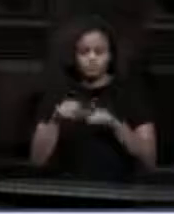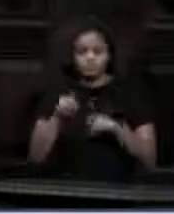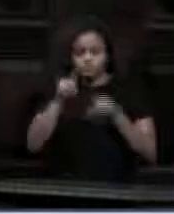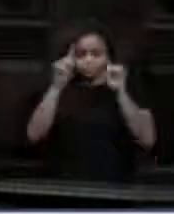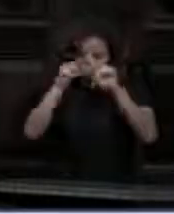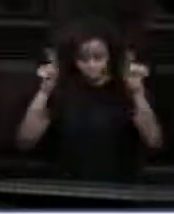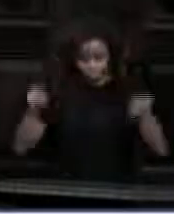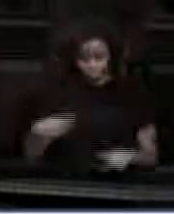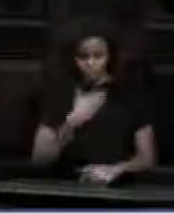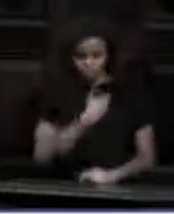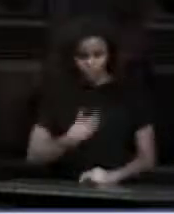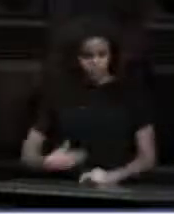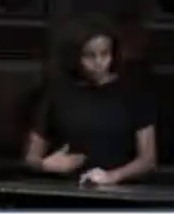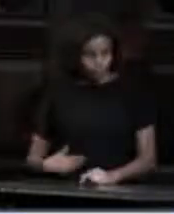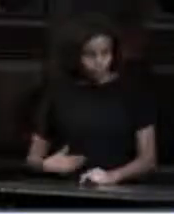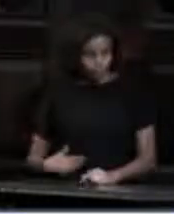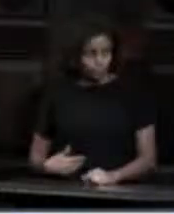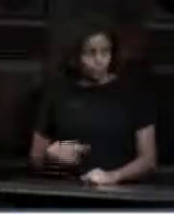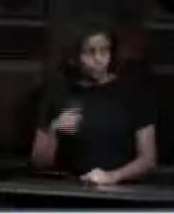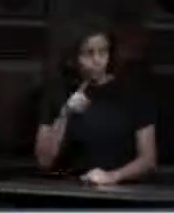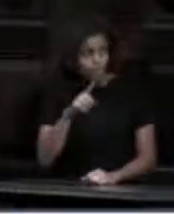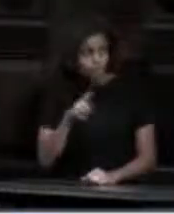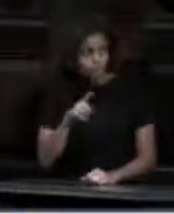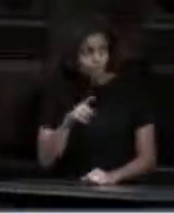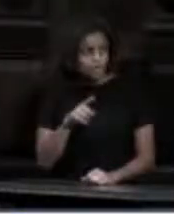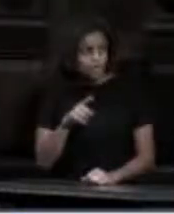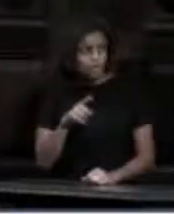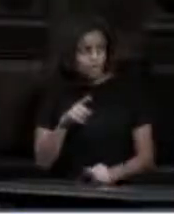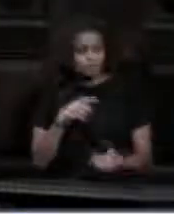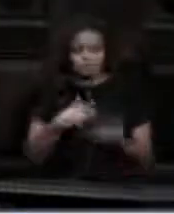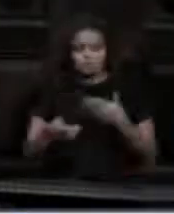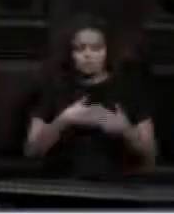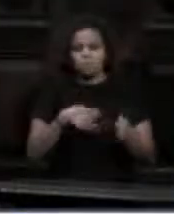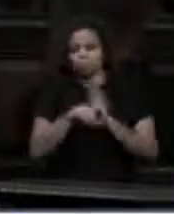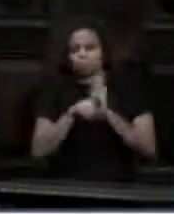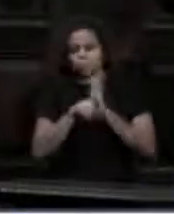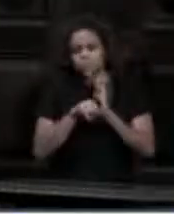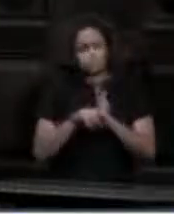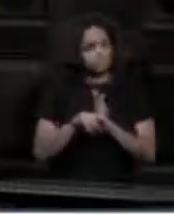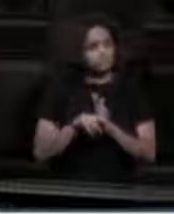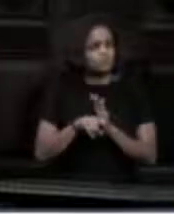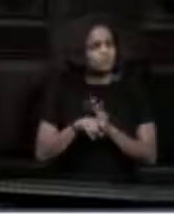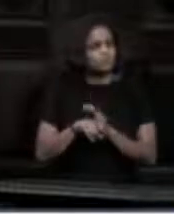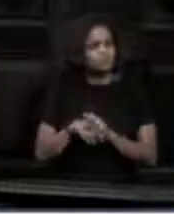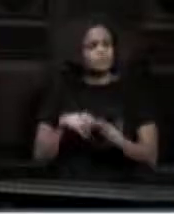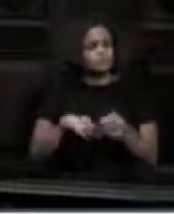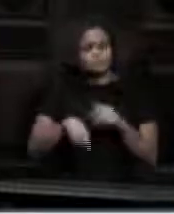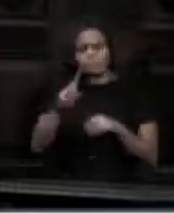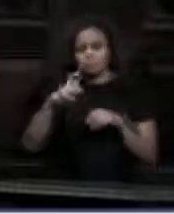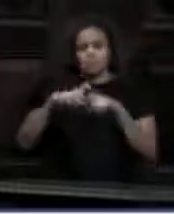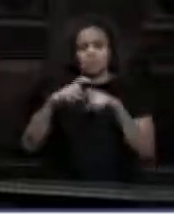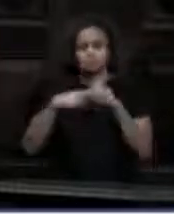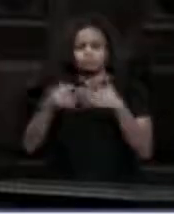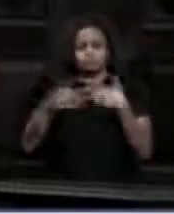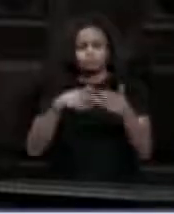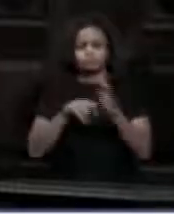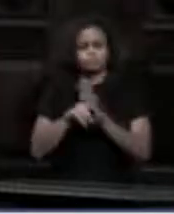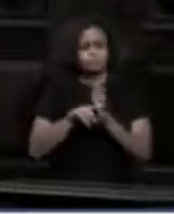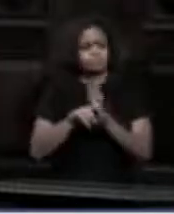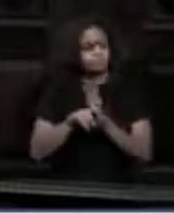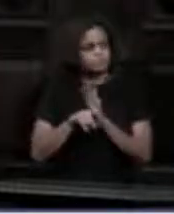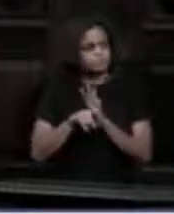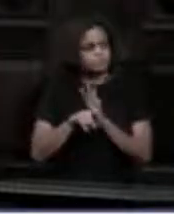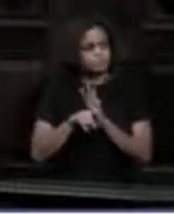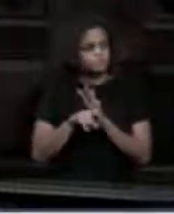ser submetidos coercitivamente a qualquer tipo de exame, isso inclusive fere a nossa Constituição Federal, e